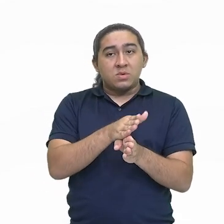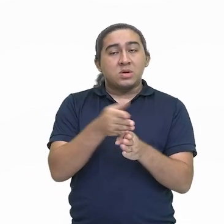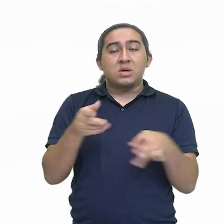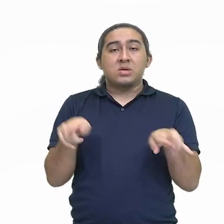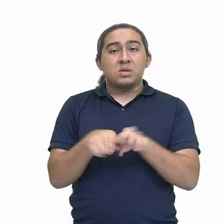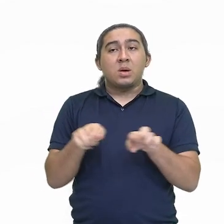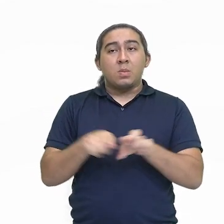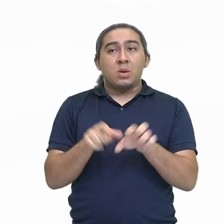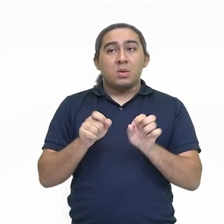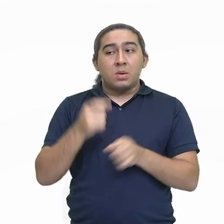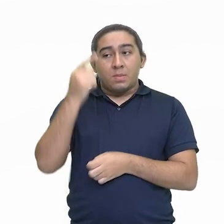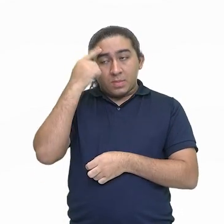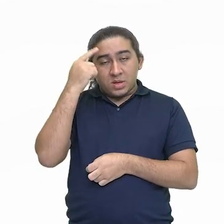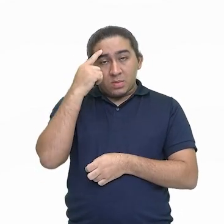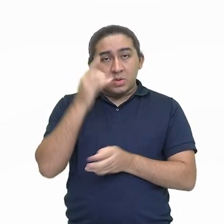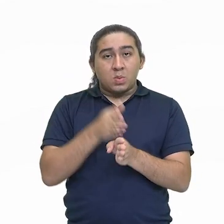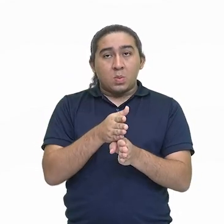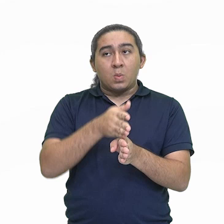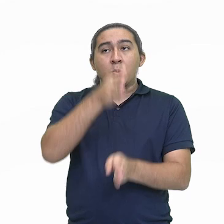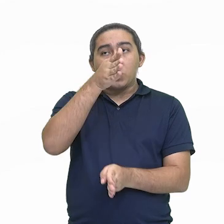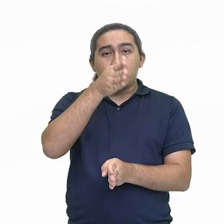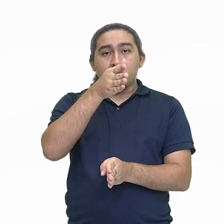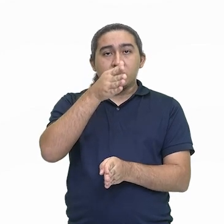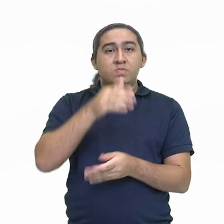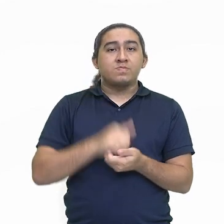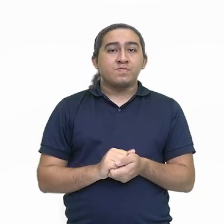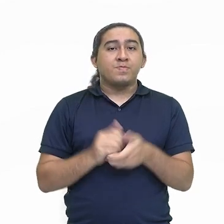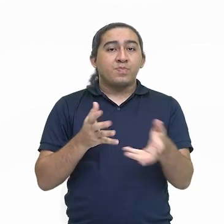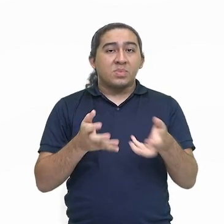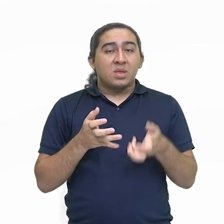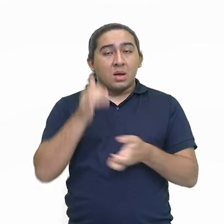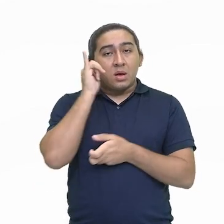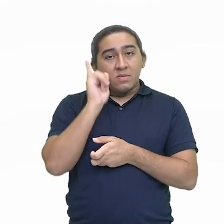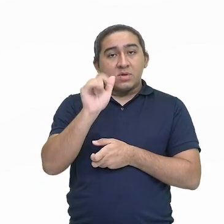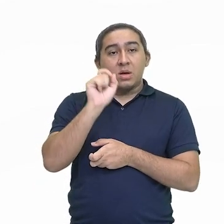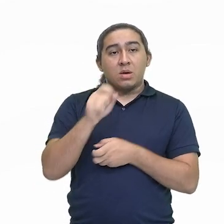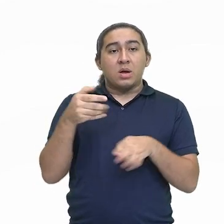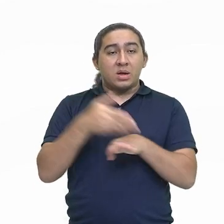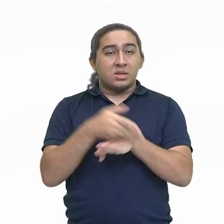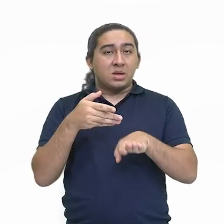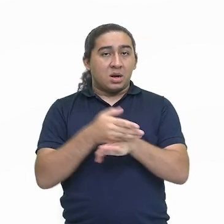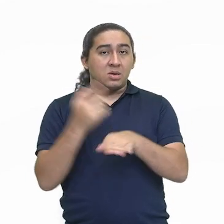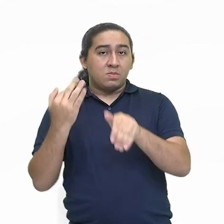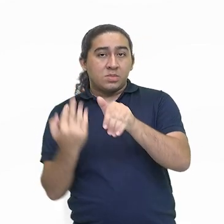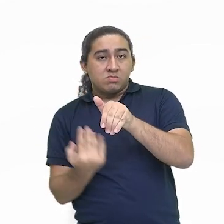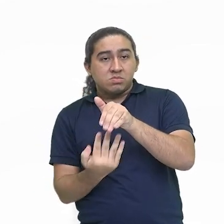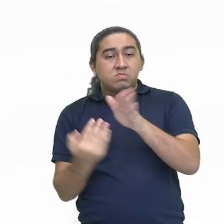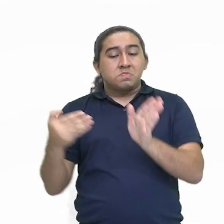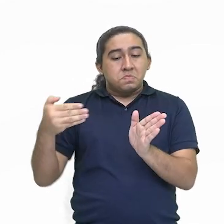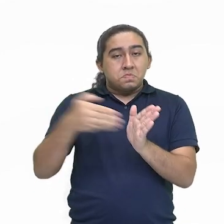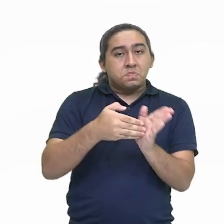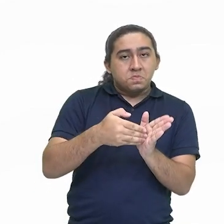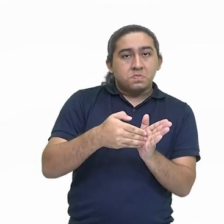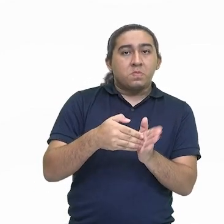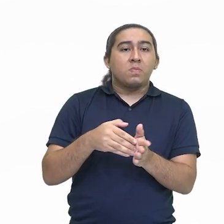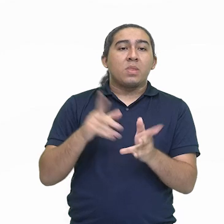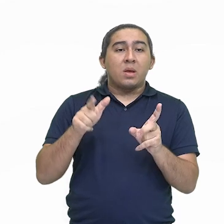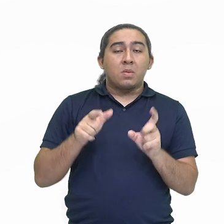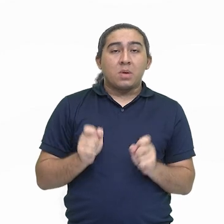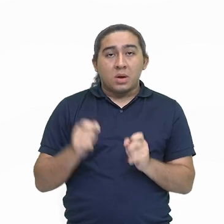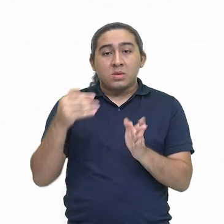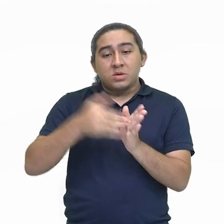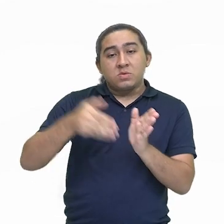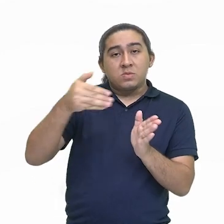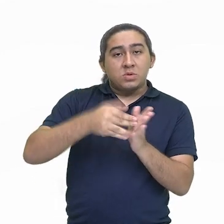construir um muro para tentar conter ali a entrada desses migrantes. Então, é uma forma de dificultar, né,